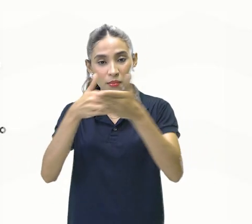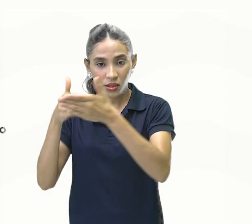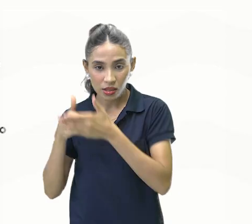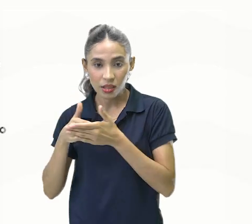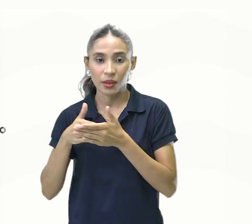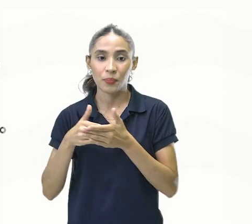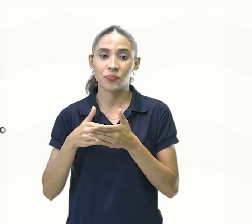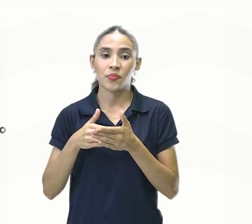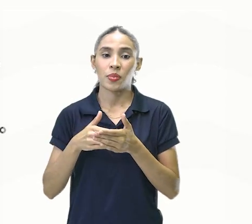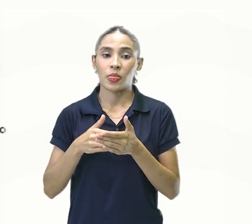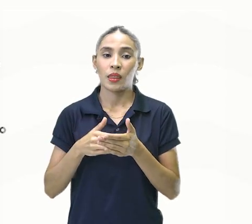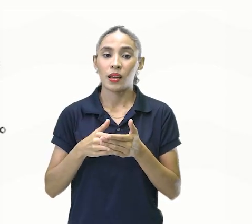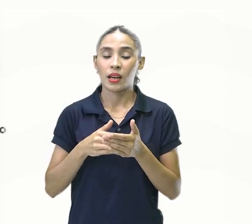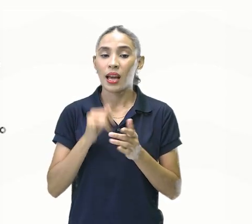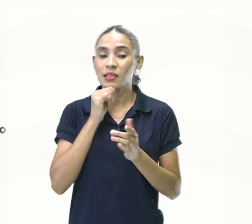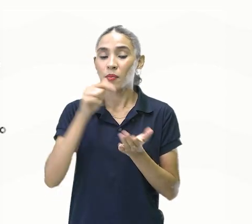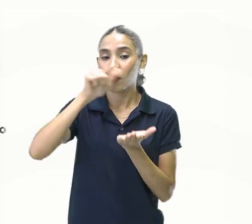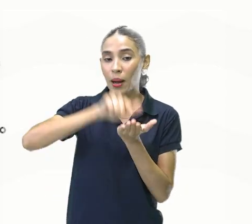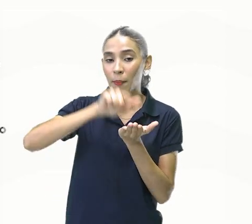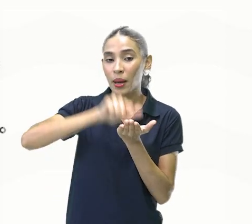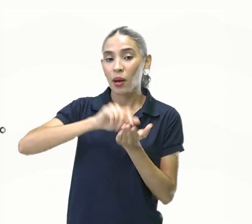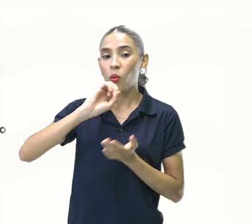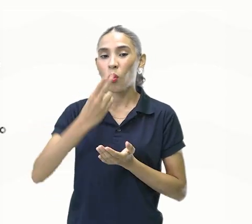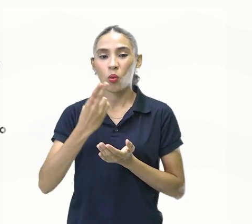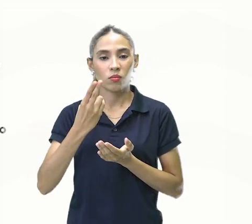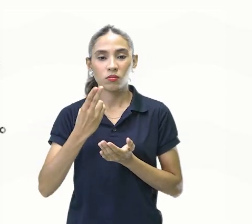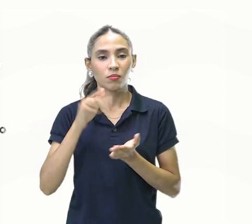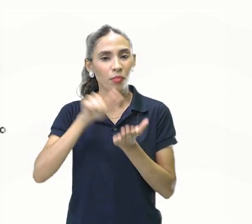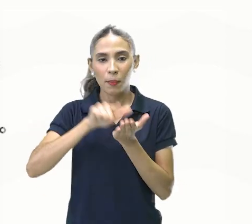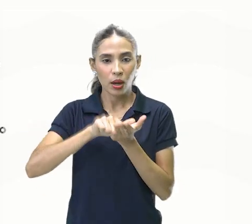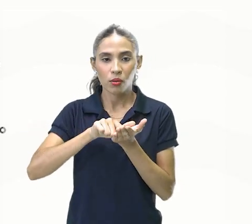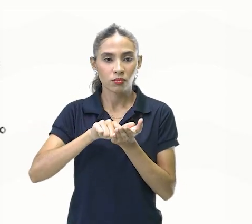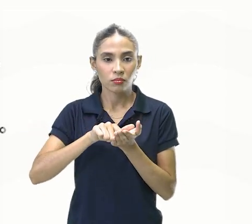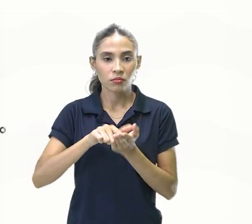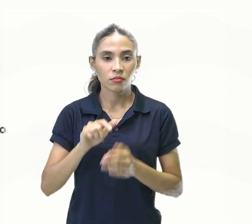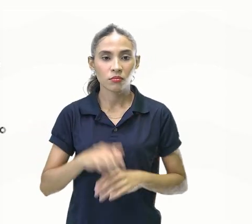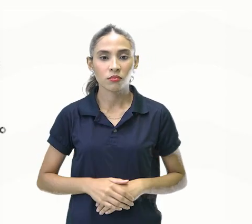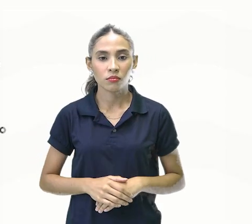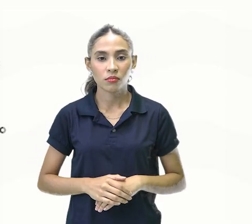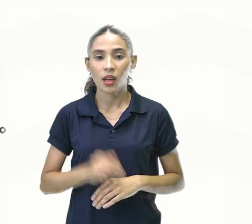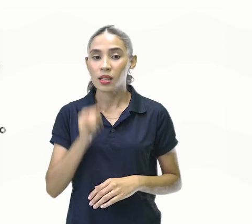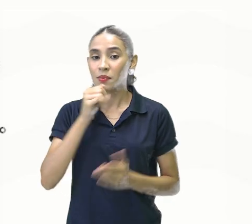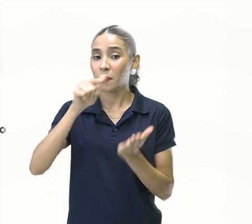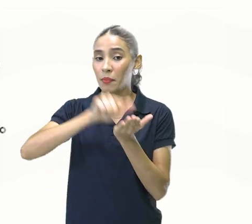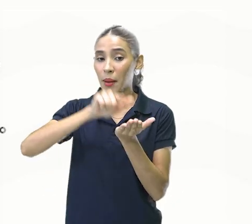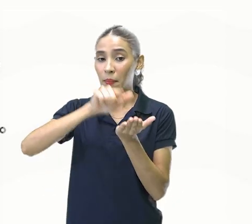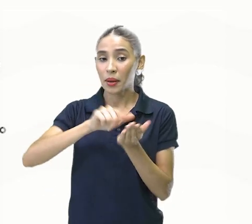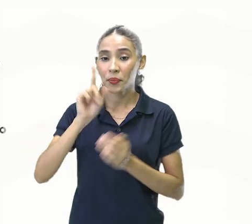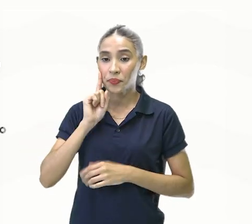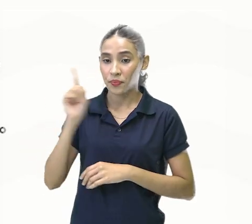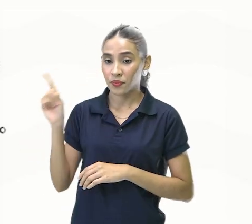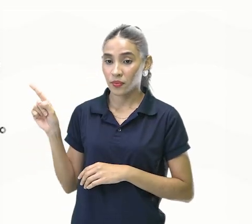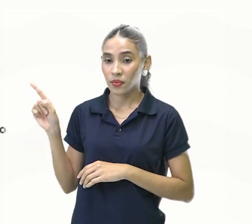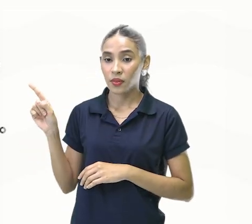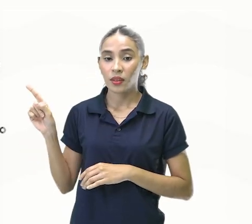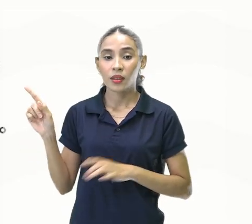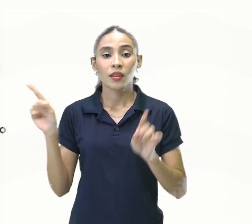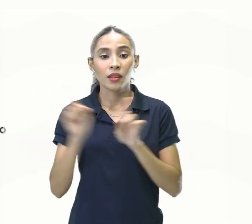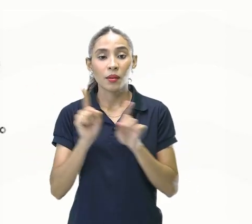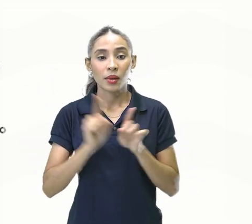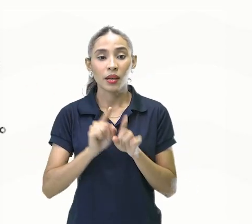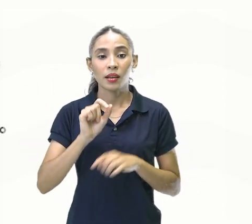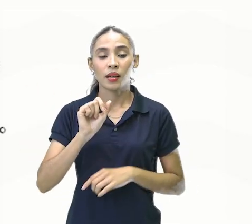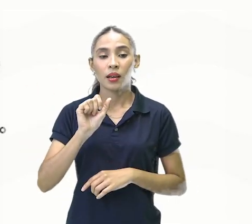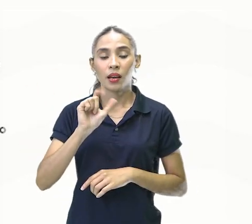impedida por uma folha ou um jornal. Percebam aqui, ó. Está aqui o jornal. E